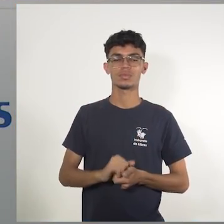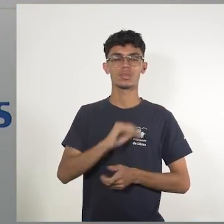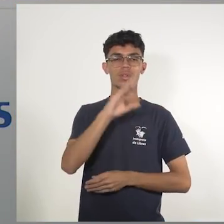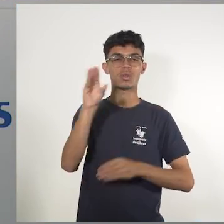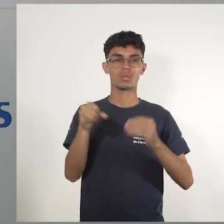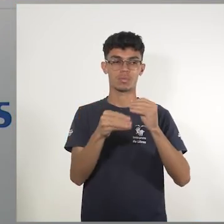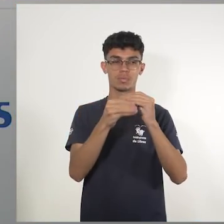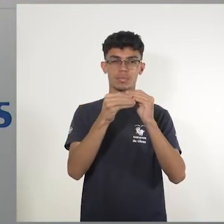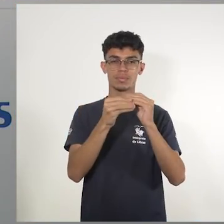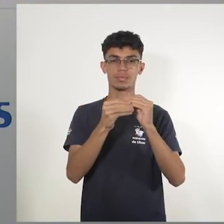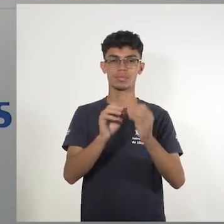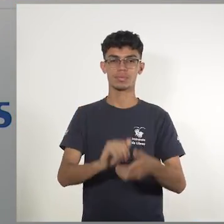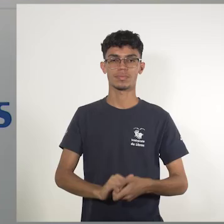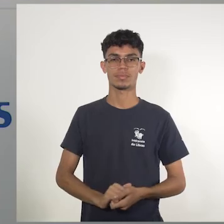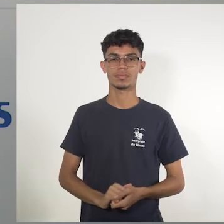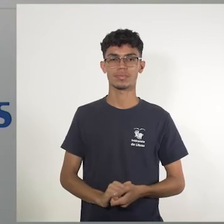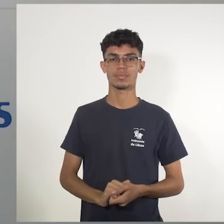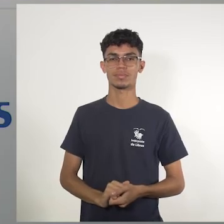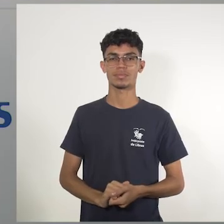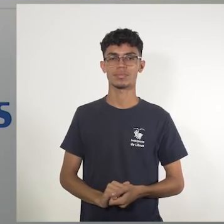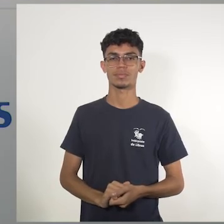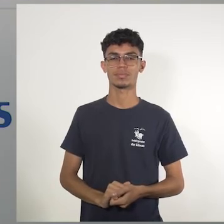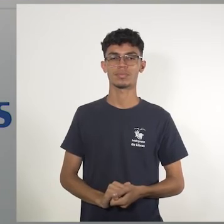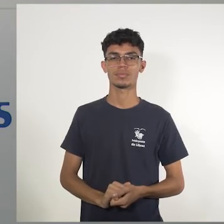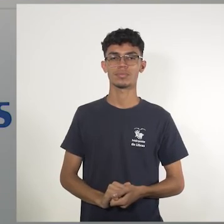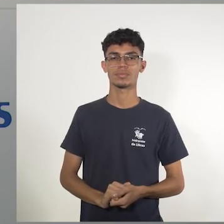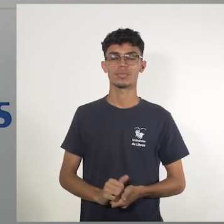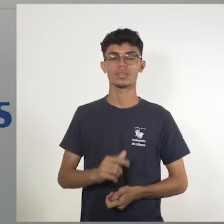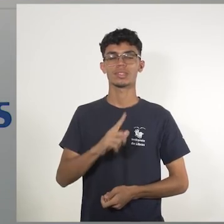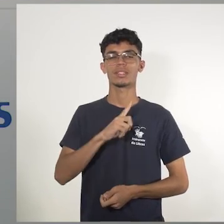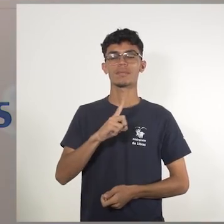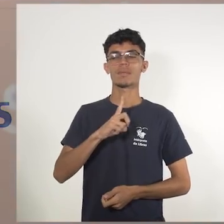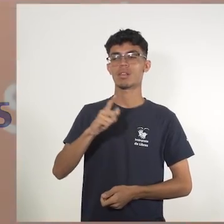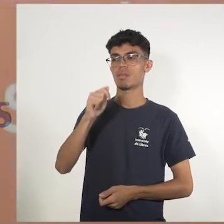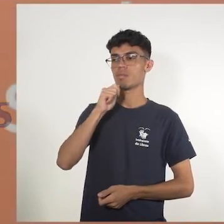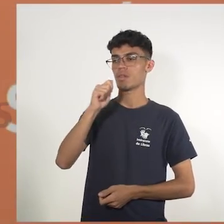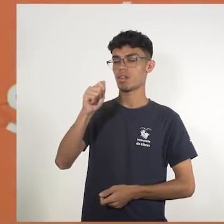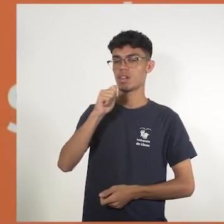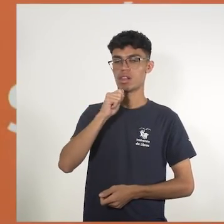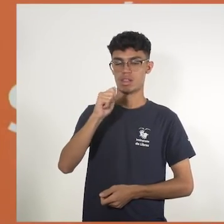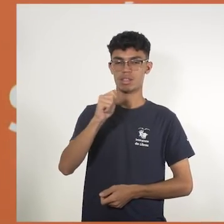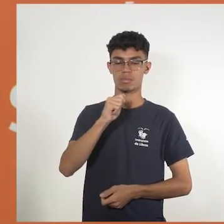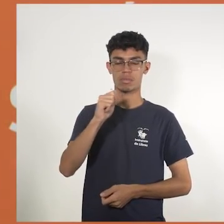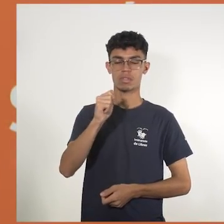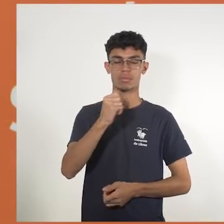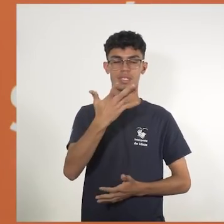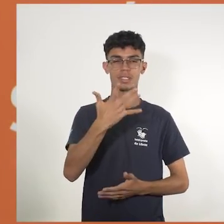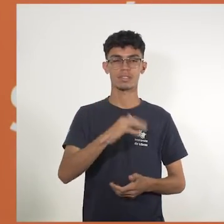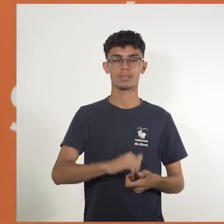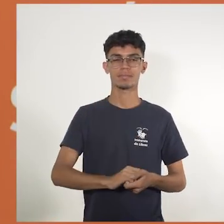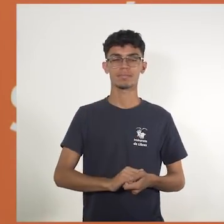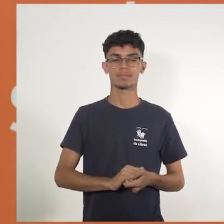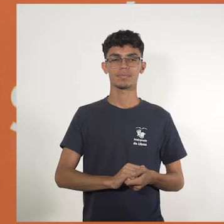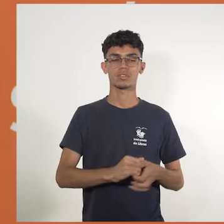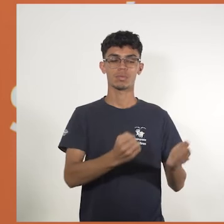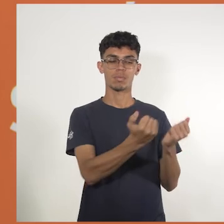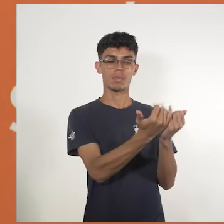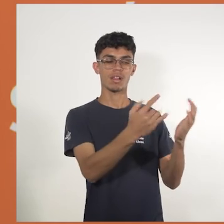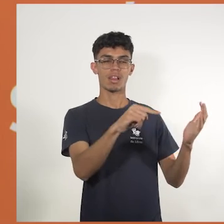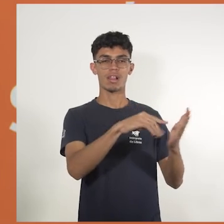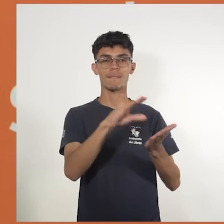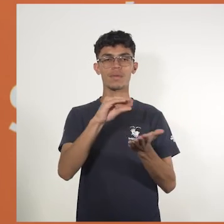complementar uma questão. Gerou muita dúvida na população essa questão de falta de dose do Coronavac da segunda